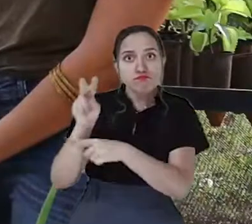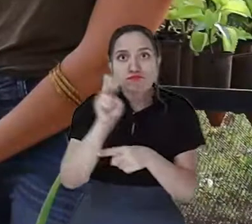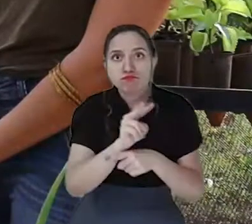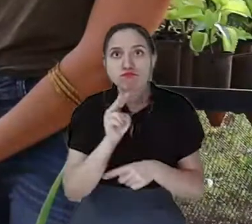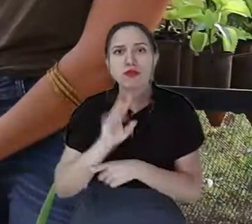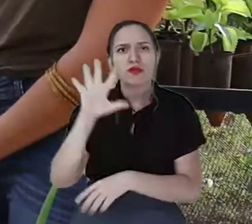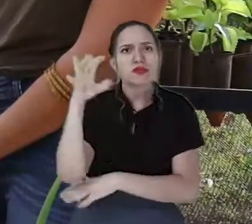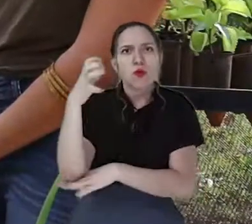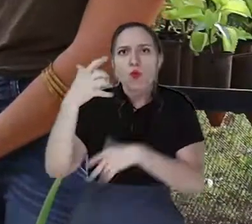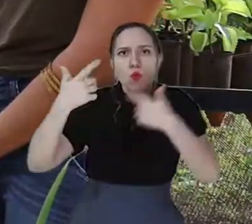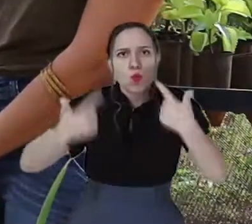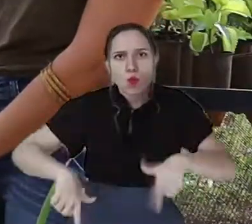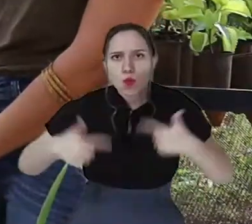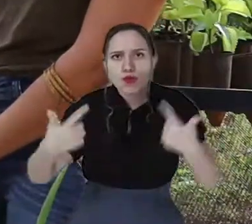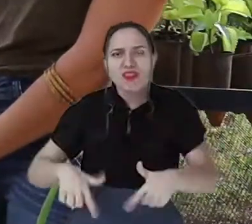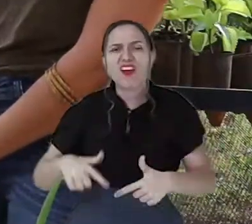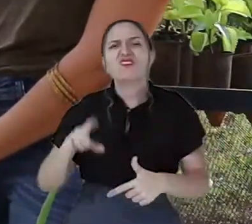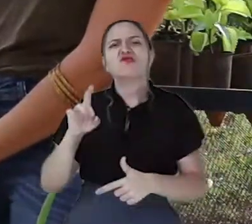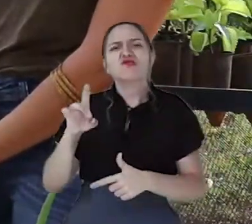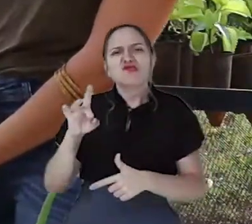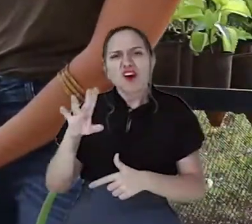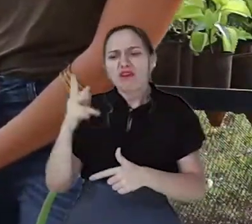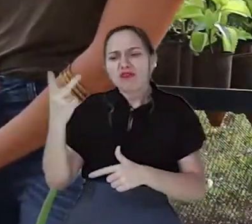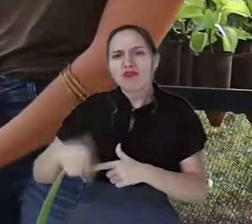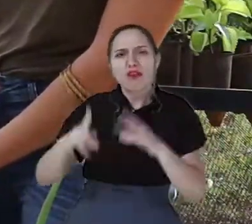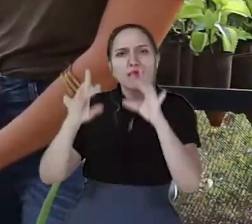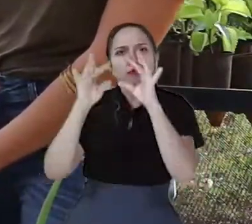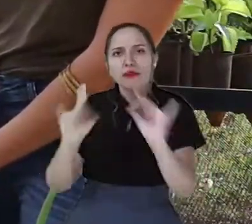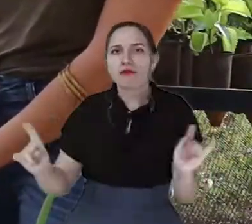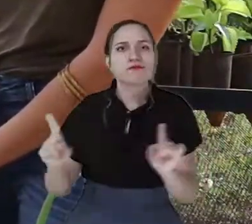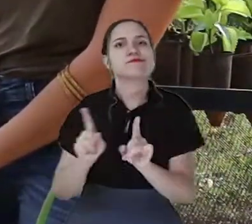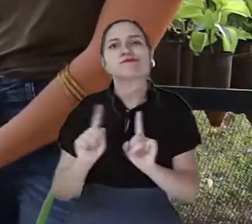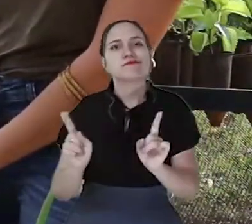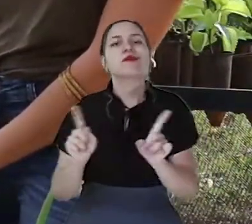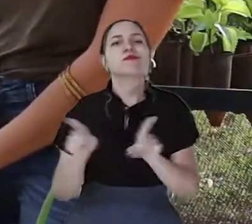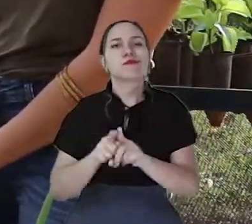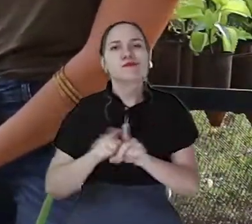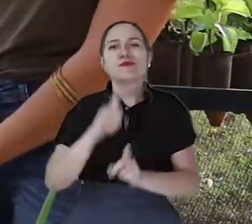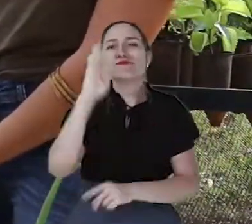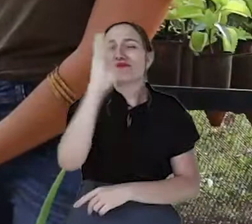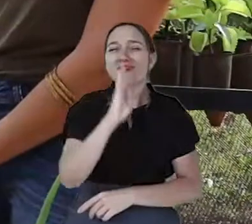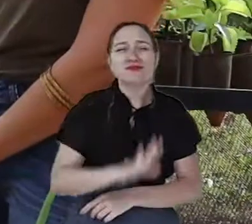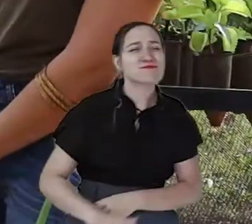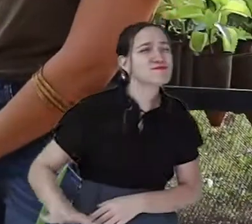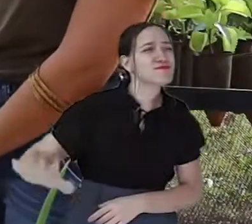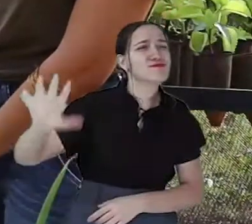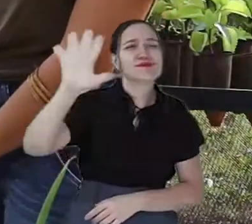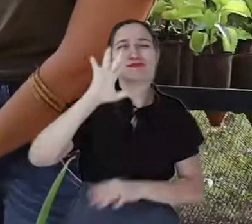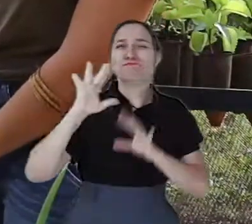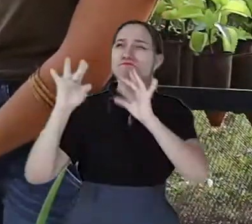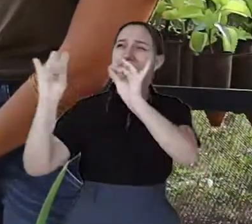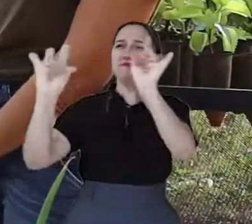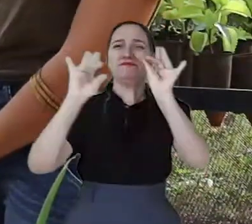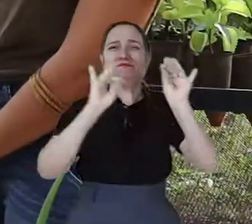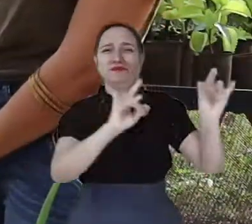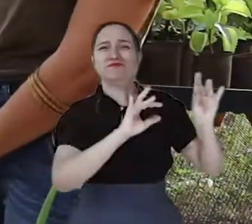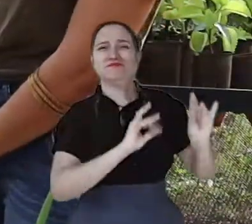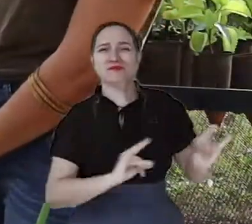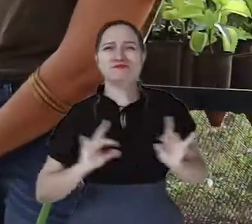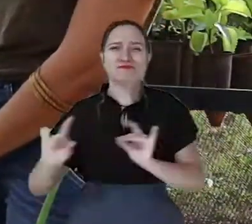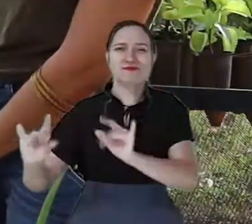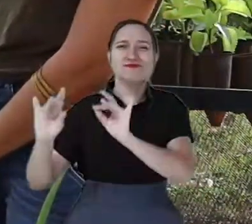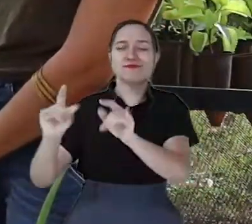viver, mas estaremos também, né, contribuindo, né, para que muitas famílias, muitas pessoas que dependem dessa água